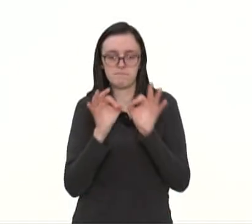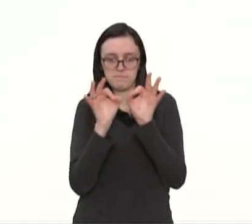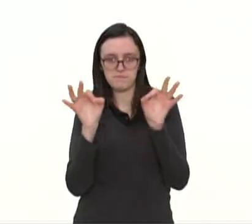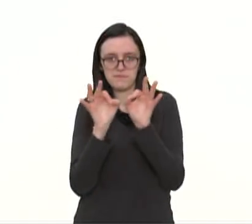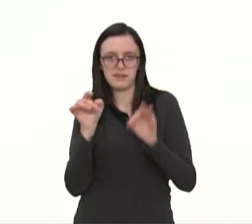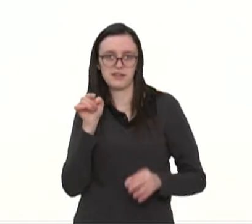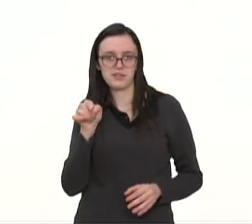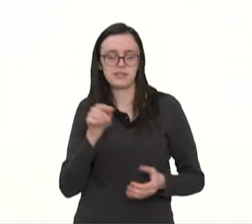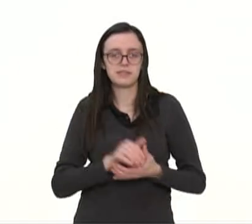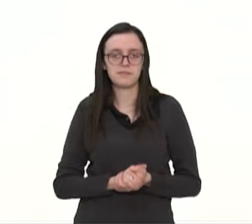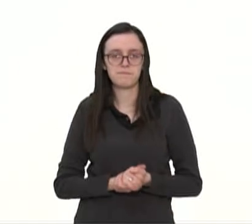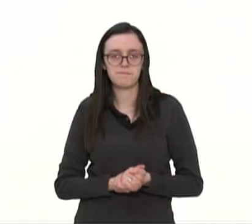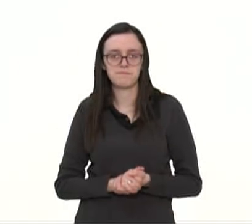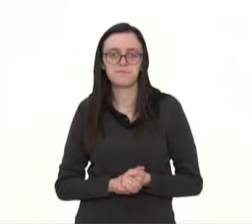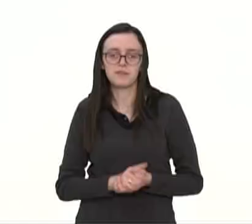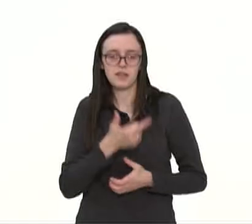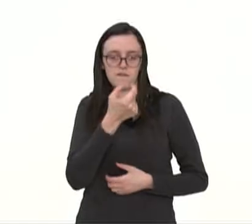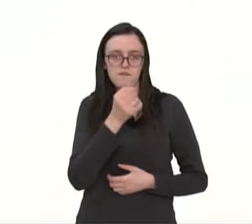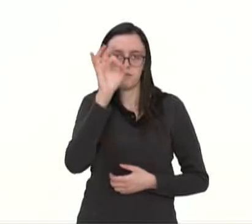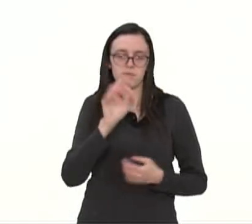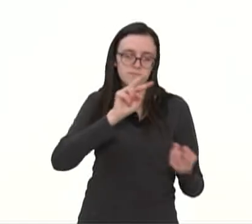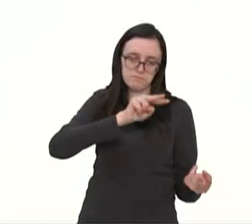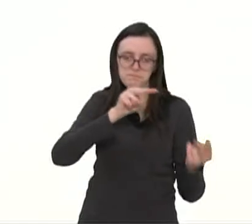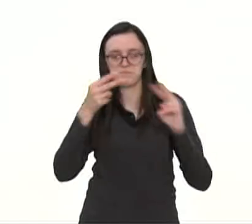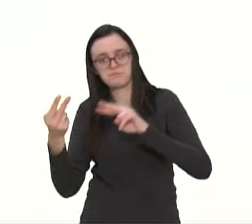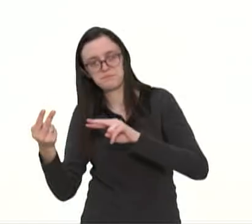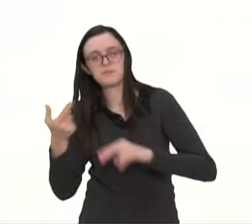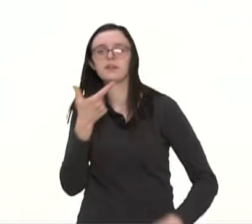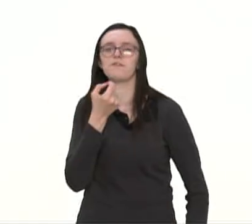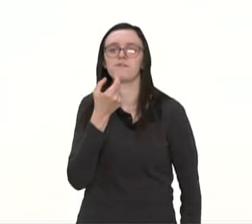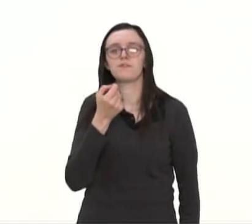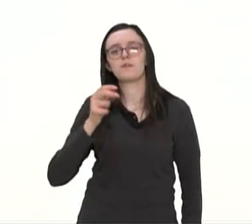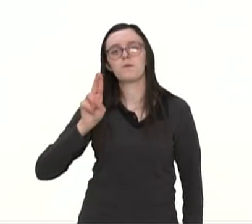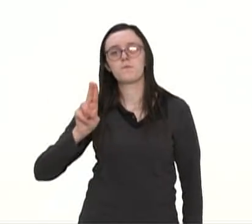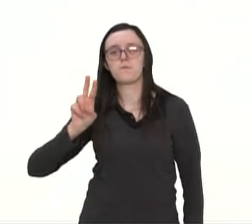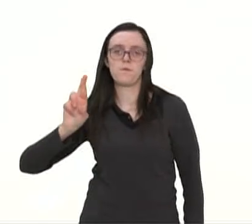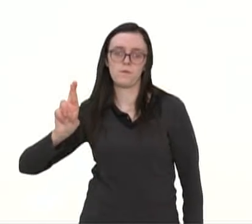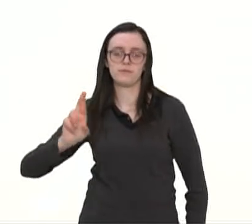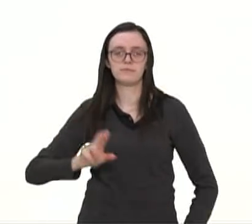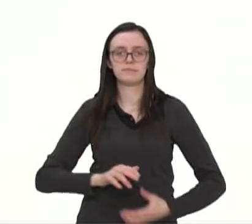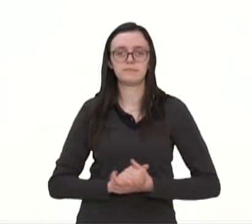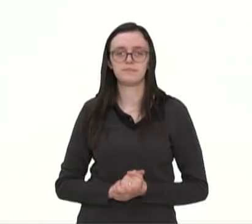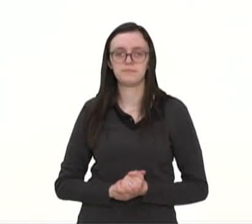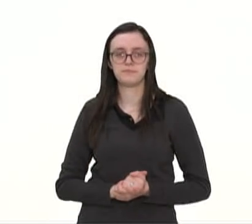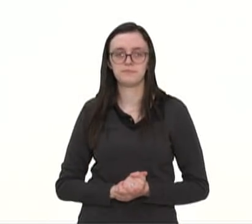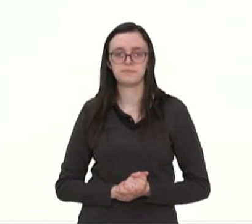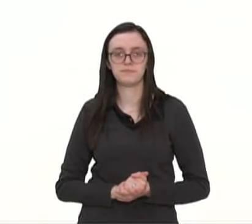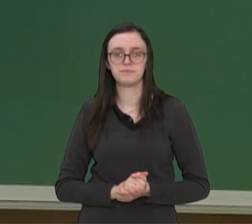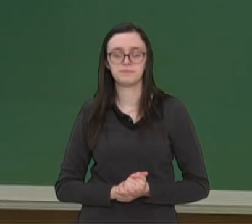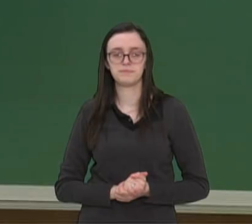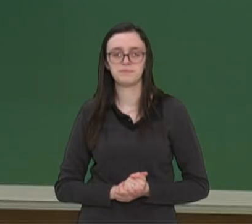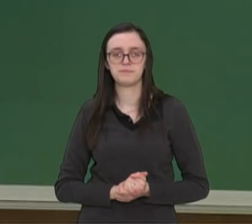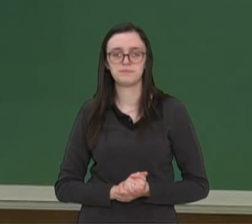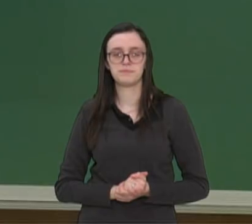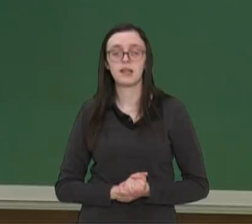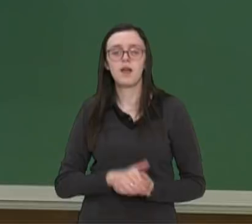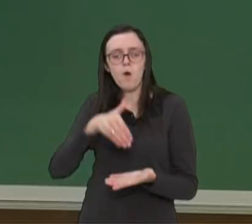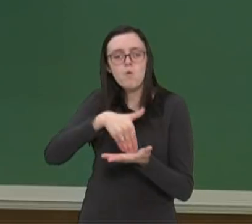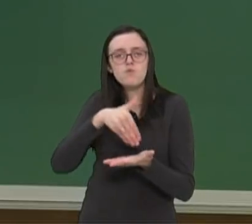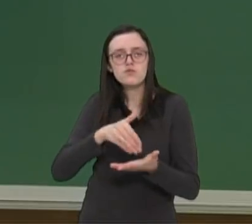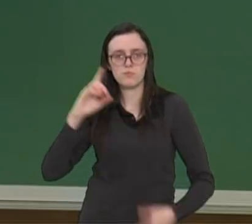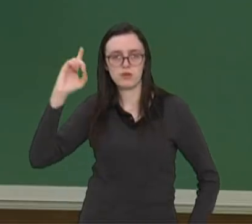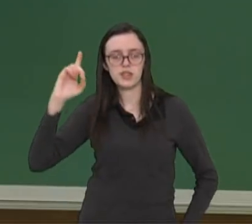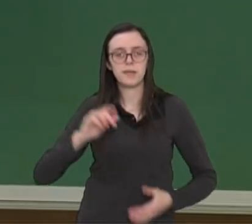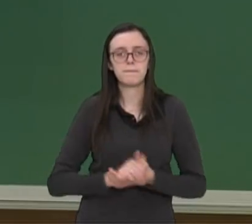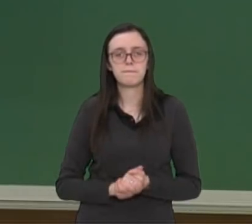recombinação. Transforma 20% em unidade de recombinação, que é a distância, 20, tá? E a última.